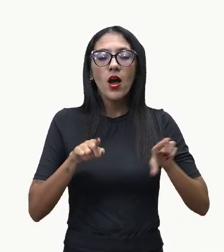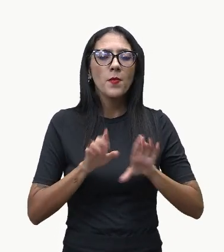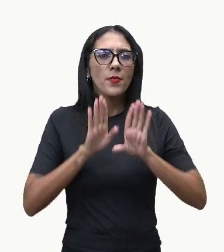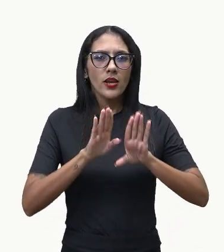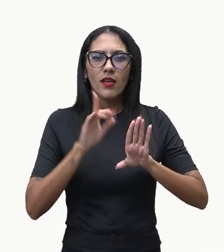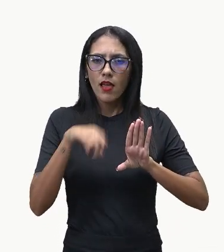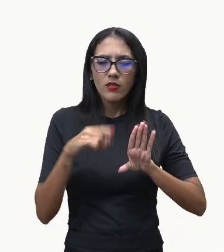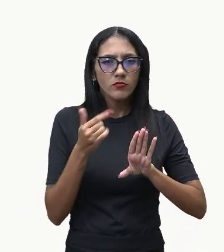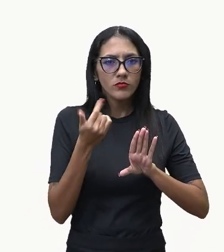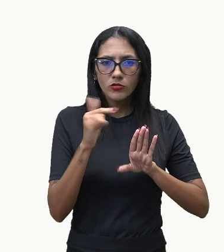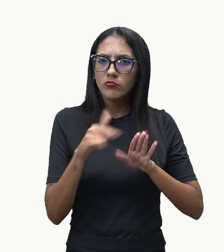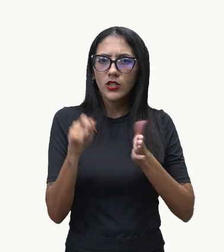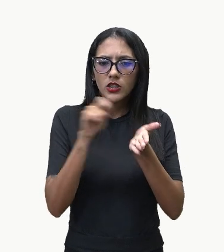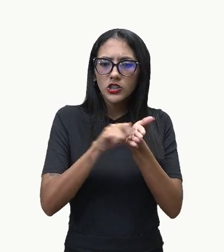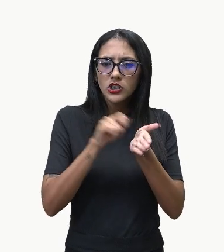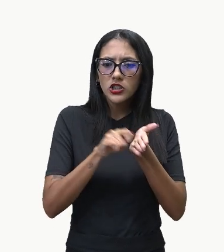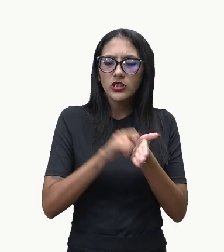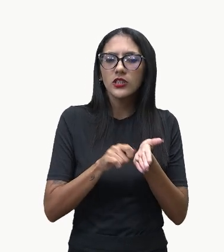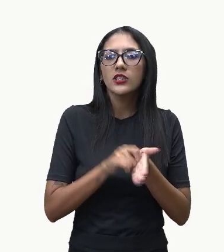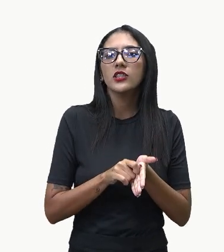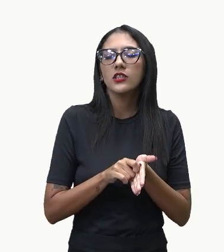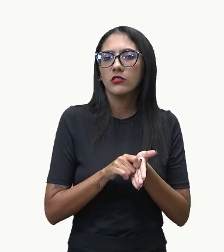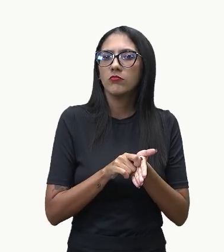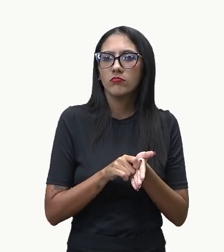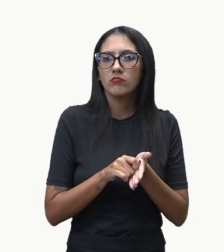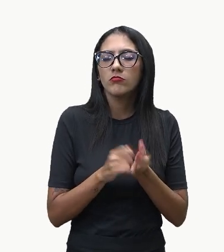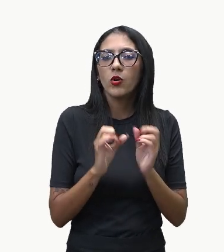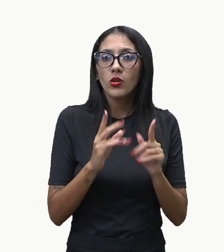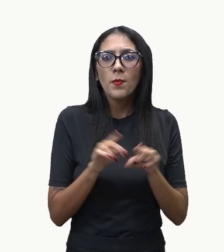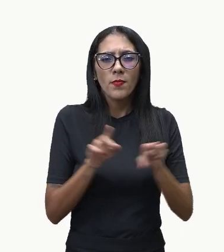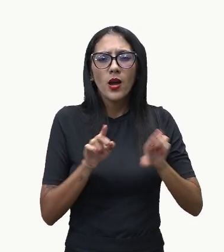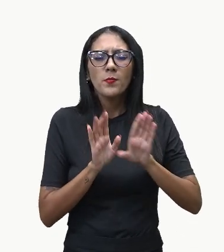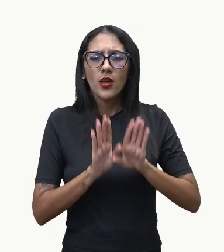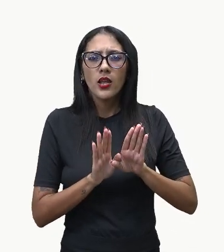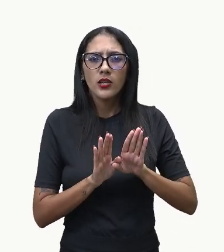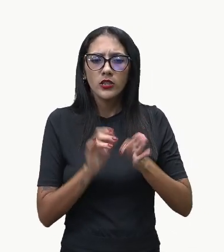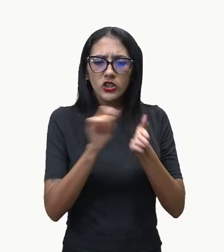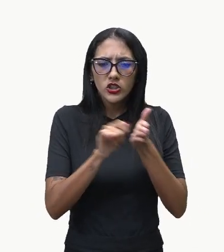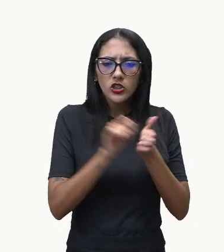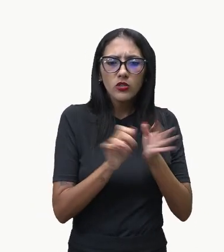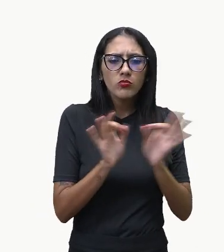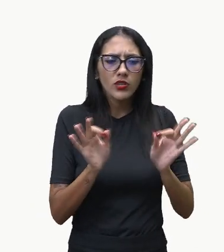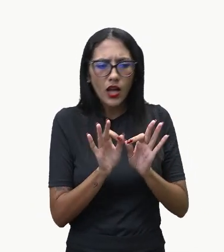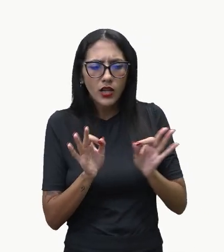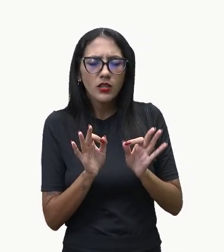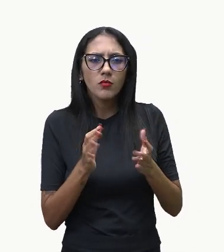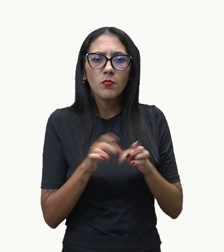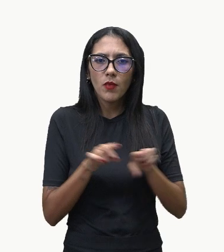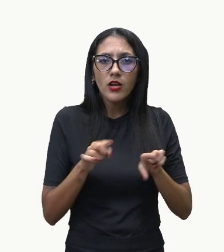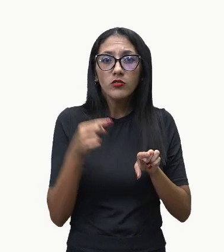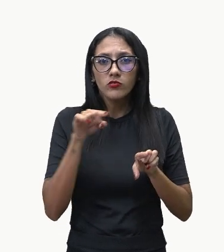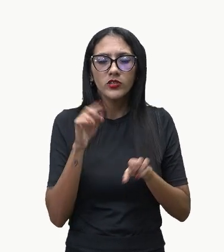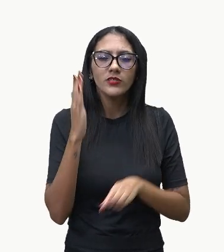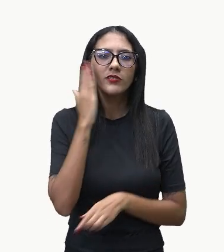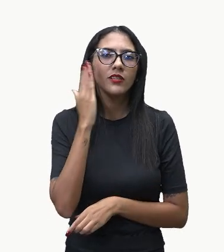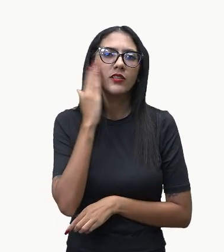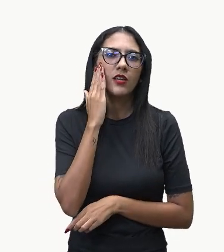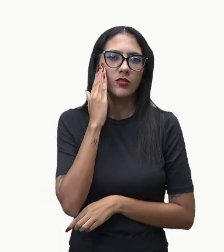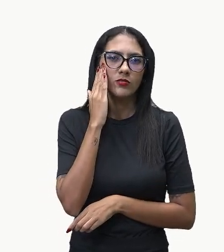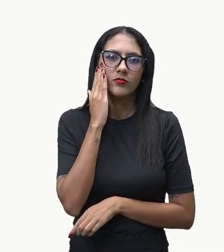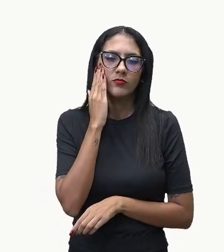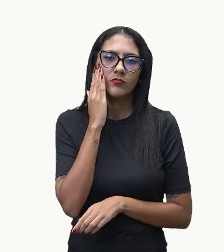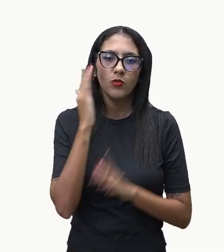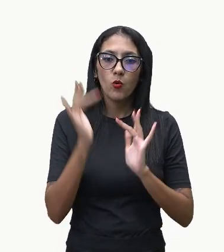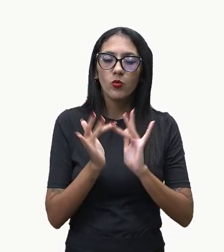omissão não comprometeu o sentido desse enunciado, dessa oração. E notem também